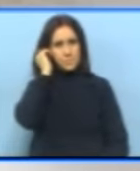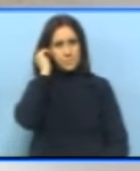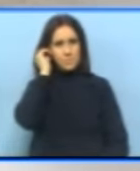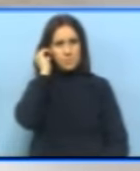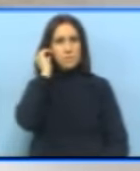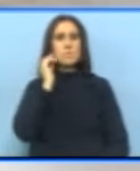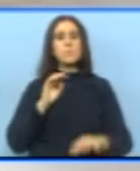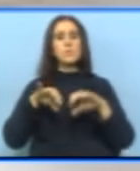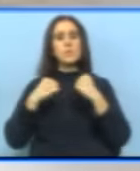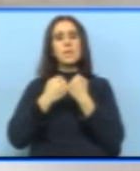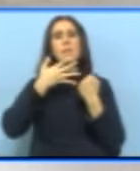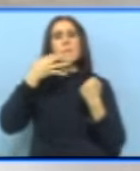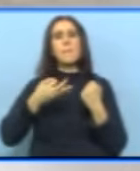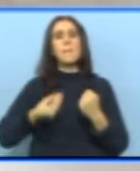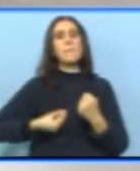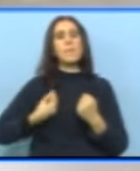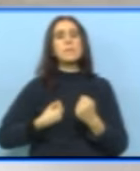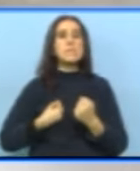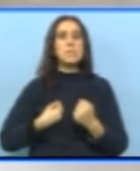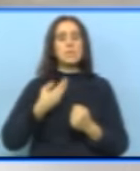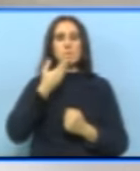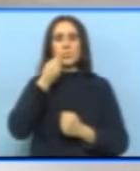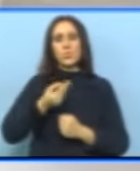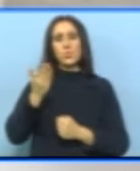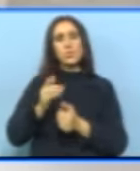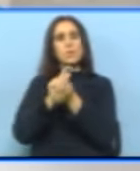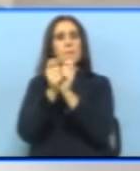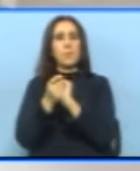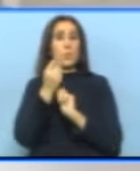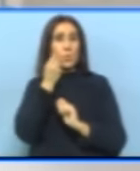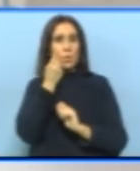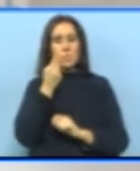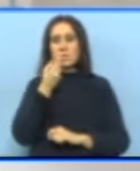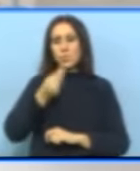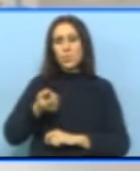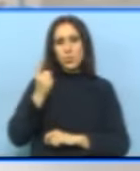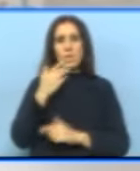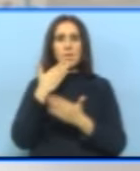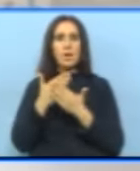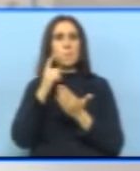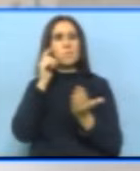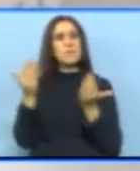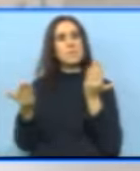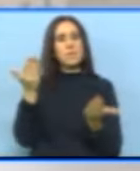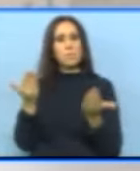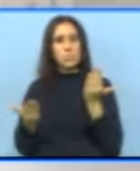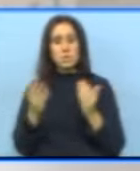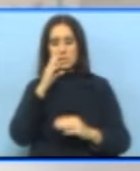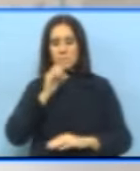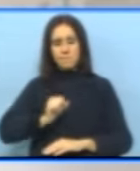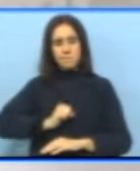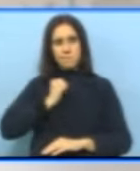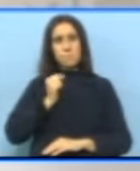repõe a justiça. Toda forma de injustiça gera um desequilíbrio. Quem rouba significa que há um bem